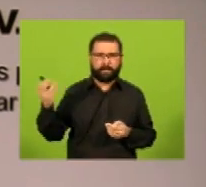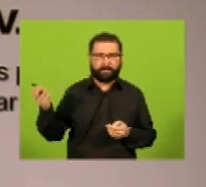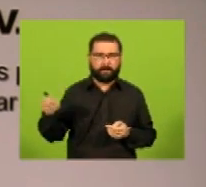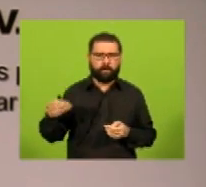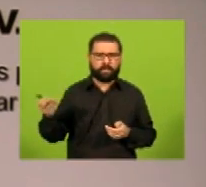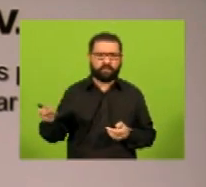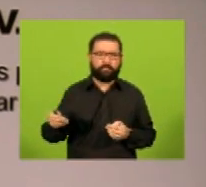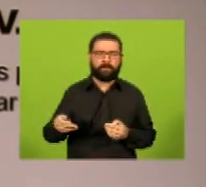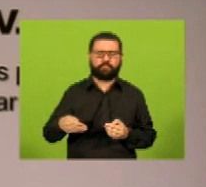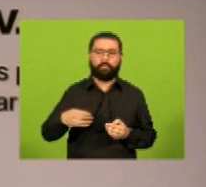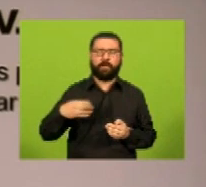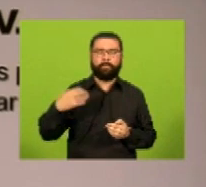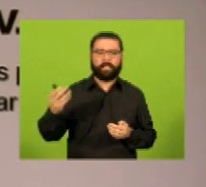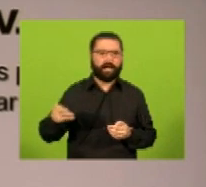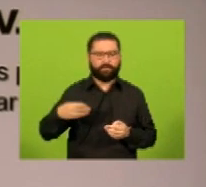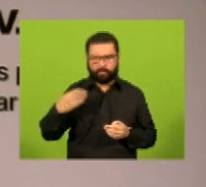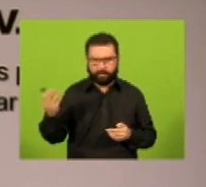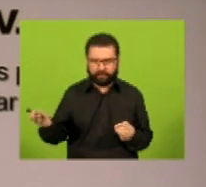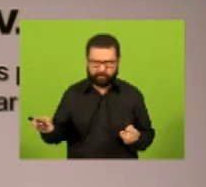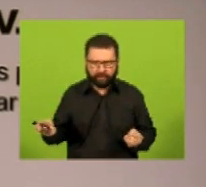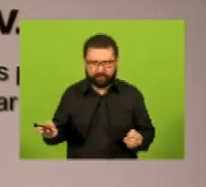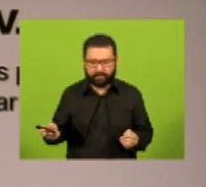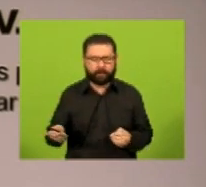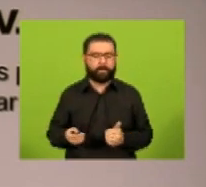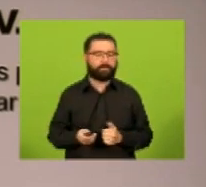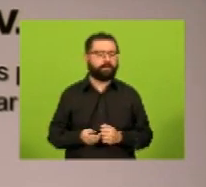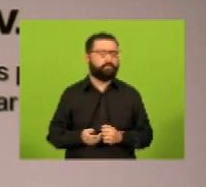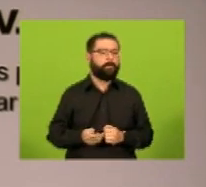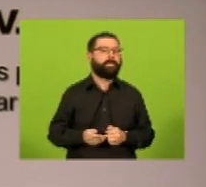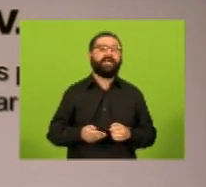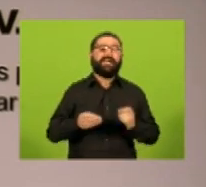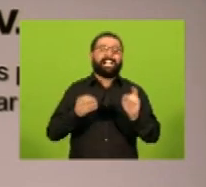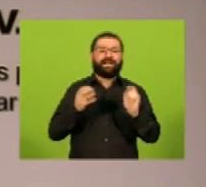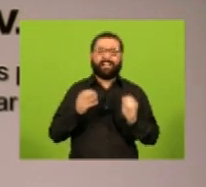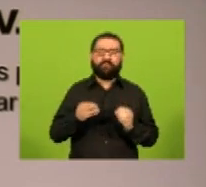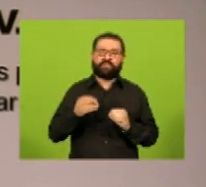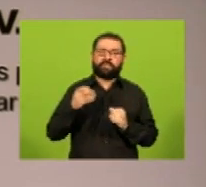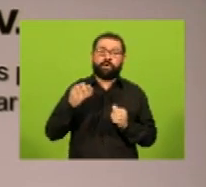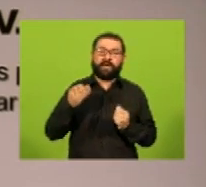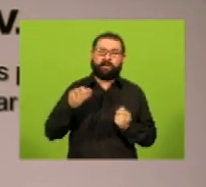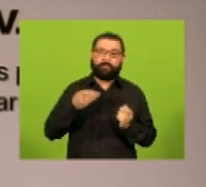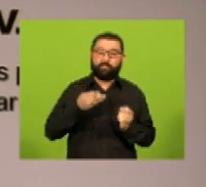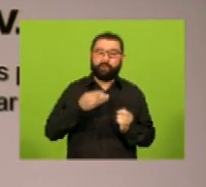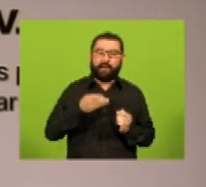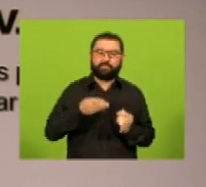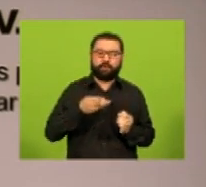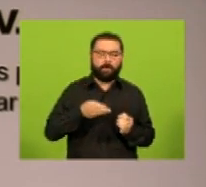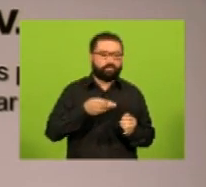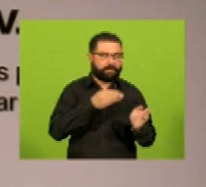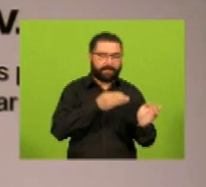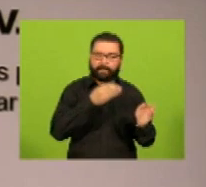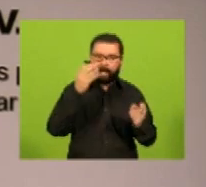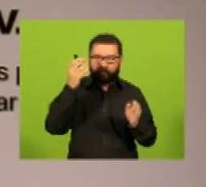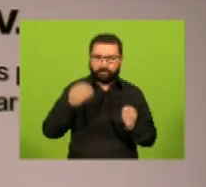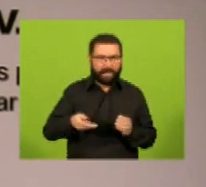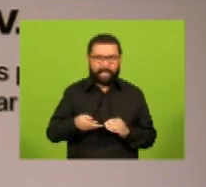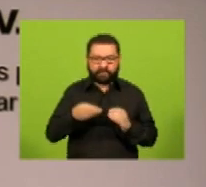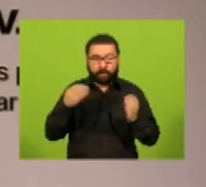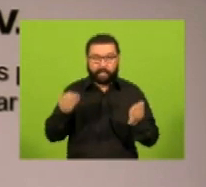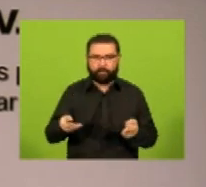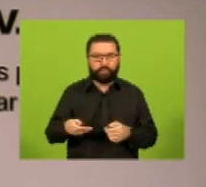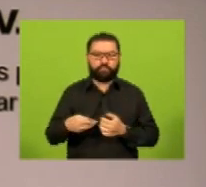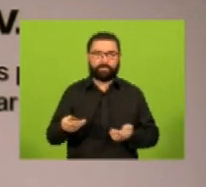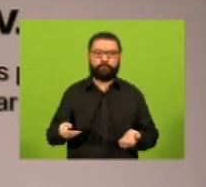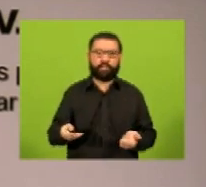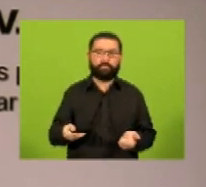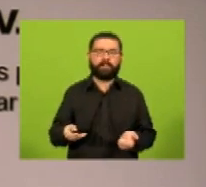vocês podem entrar em outras empresas, como a Herbicat e outras empresas que tem no Brasil. Lá vocês vão acionar os catálogos lá, eles